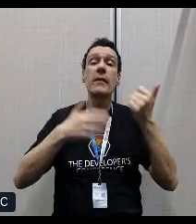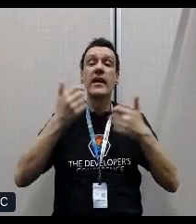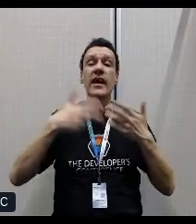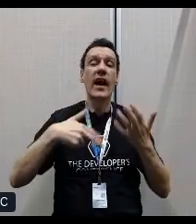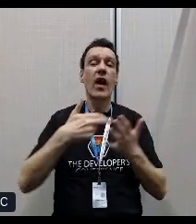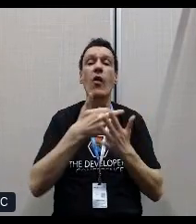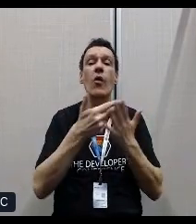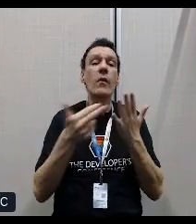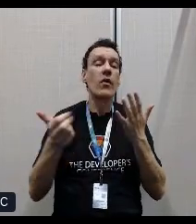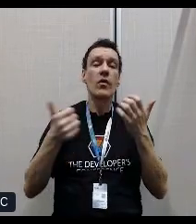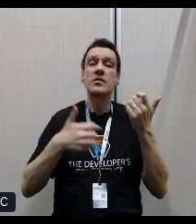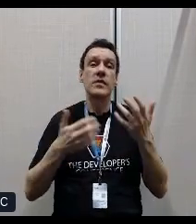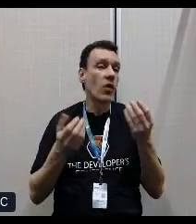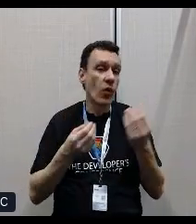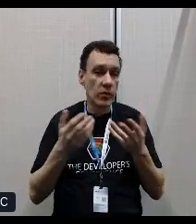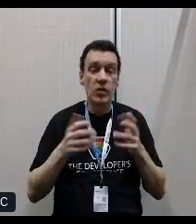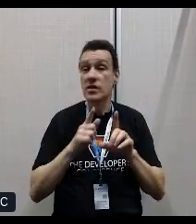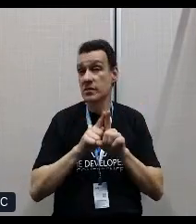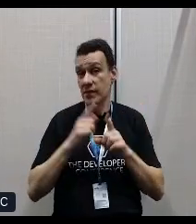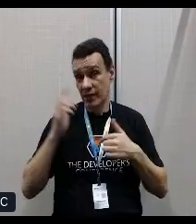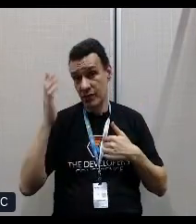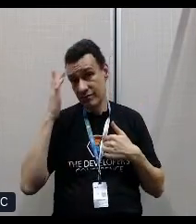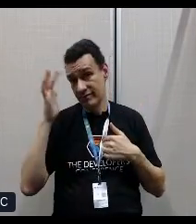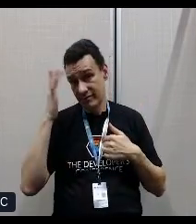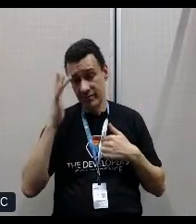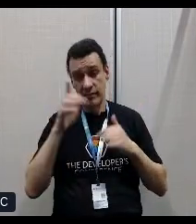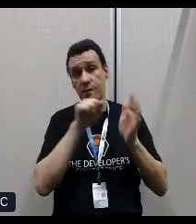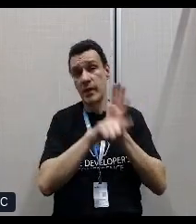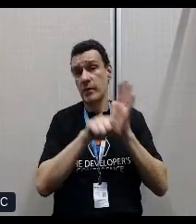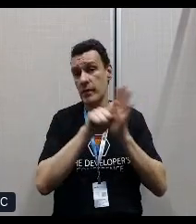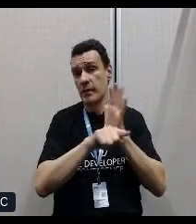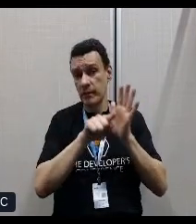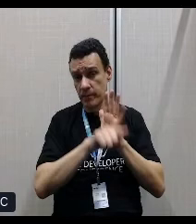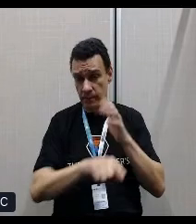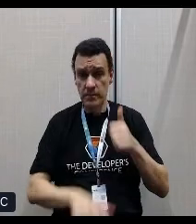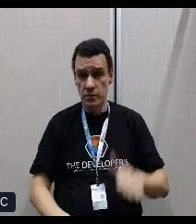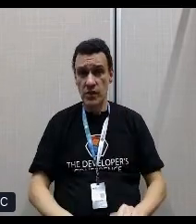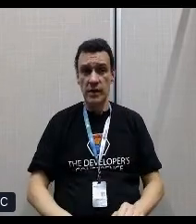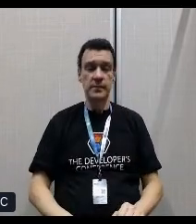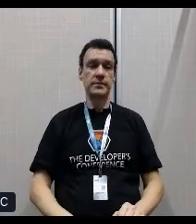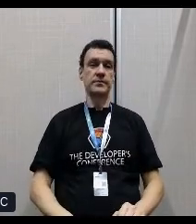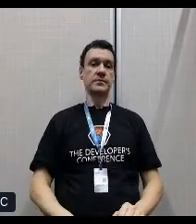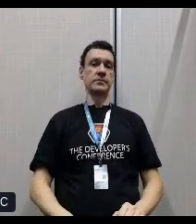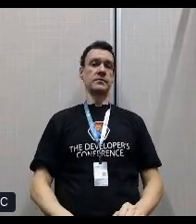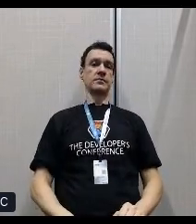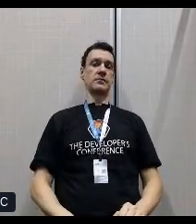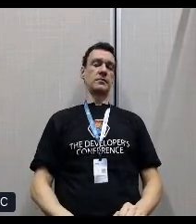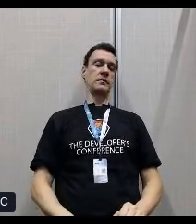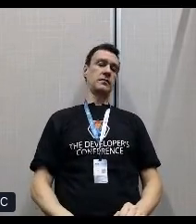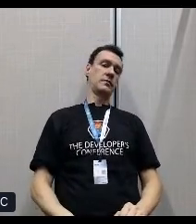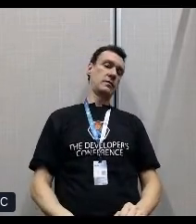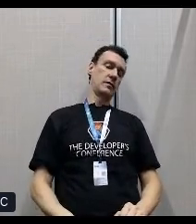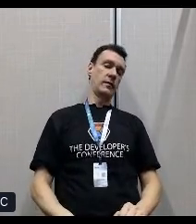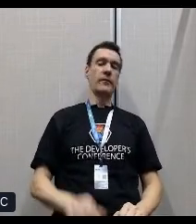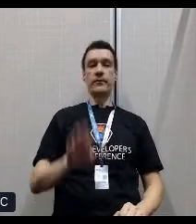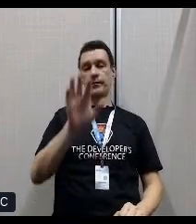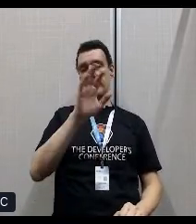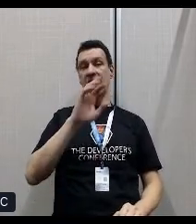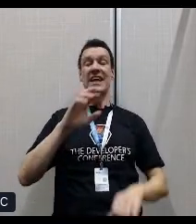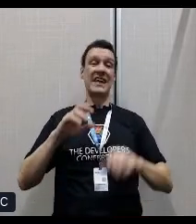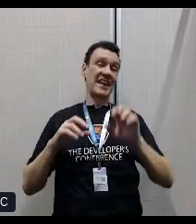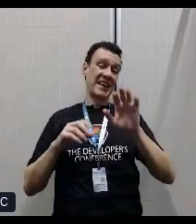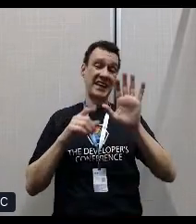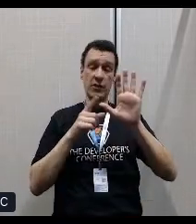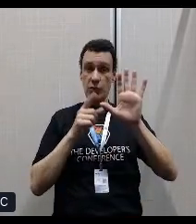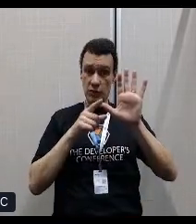maneira, e pergunte a ela como gostaria que fosse abordado. Quinto, seja antenado. Vá um pouco além,